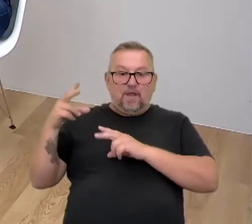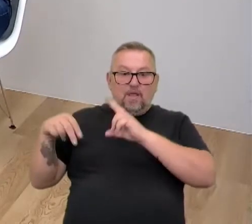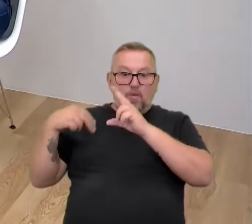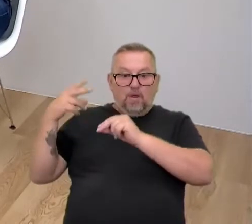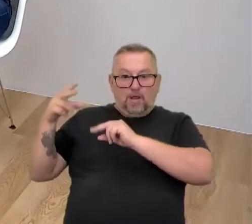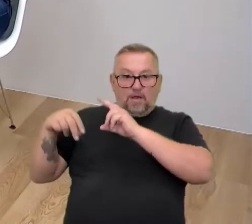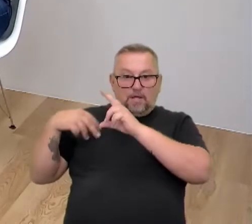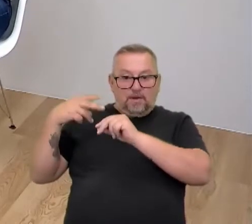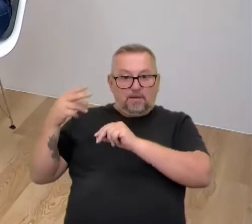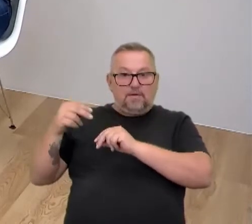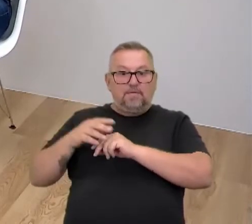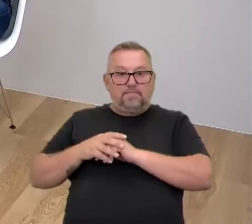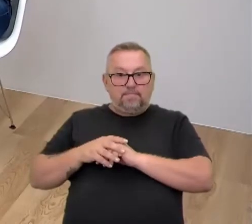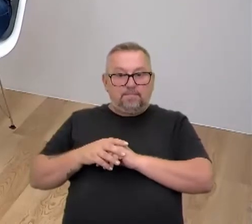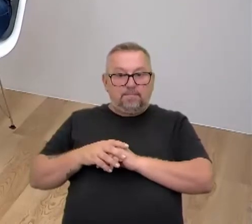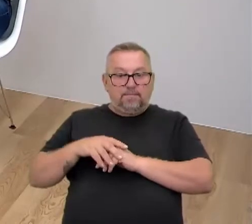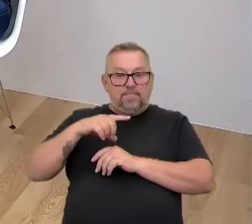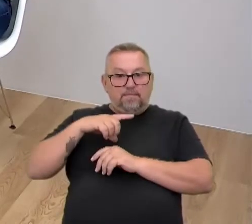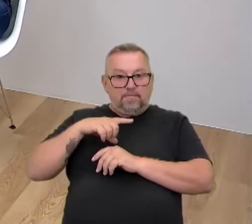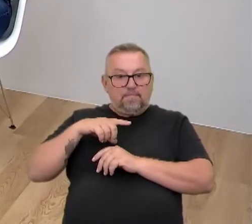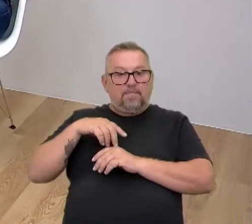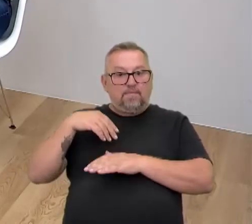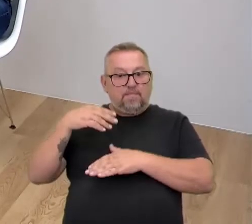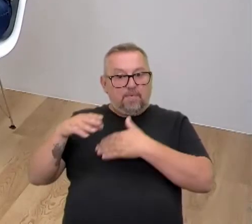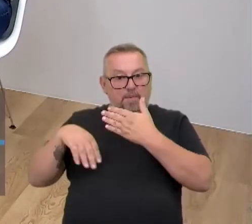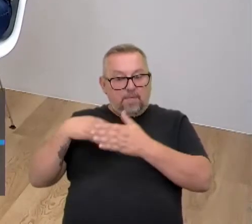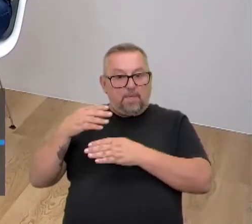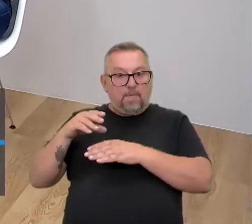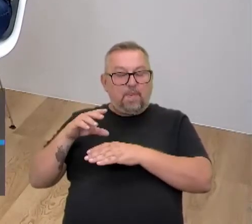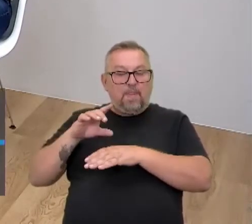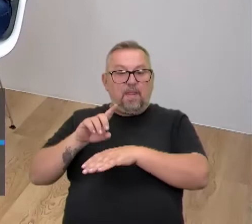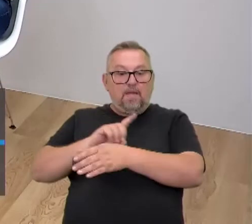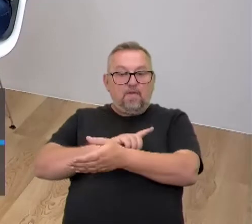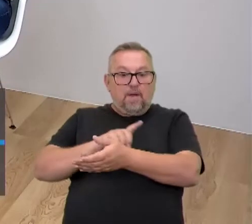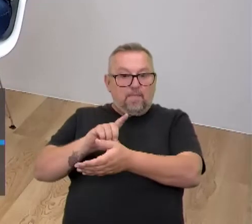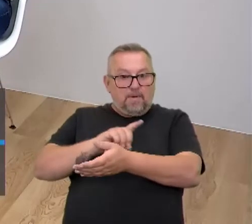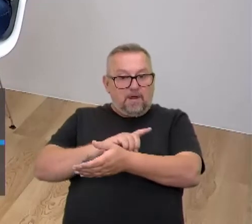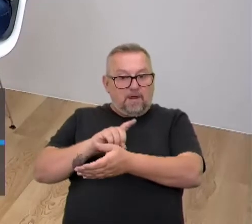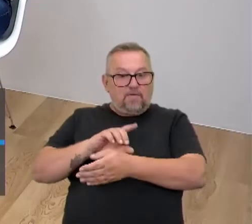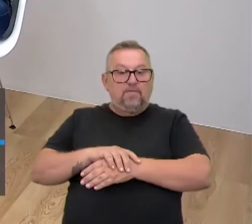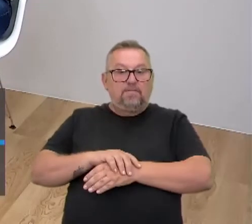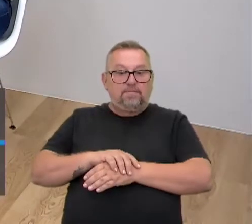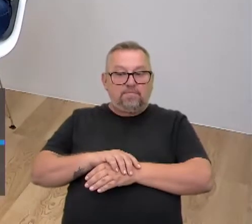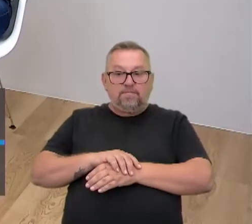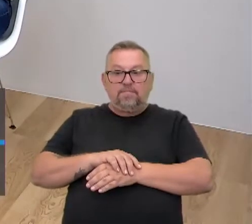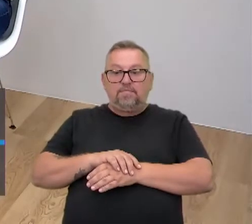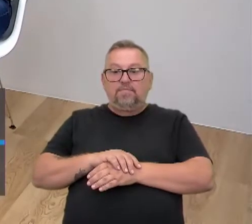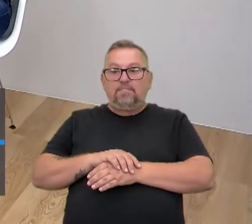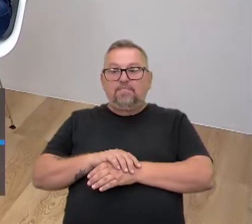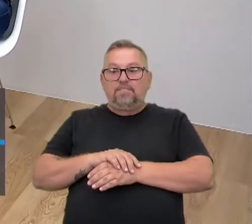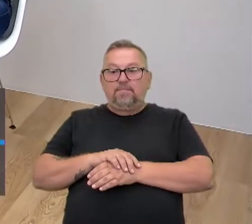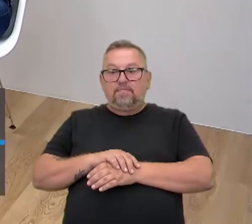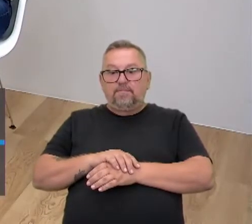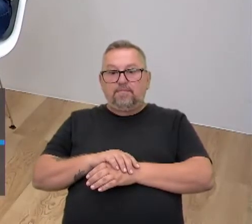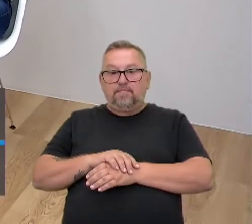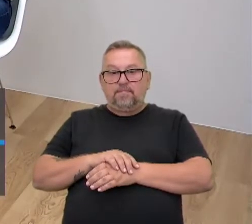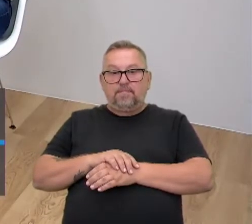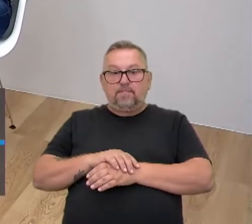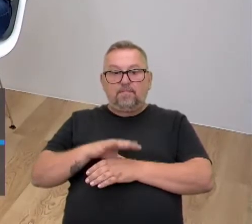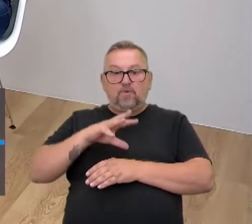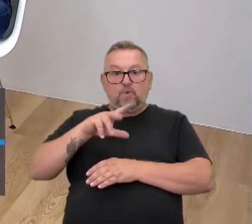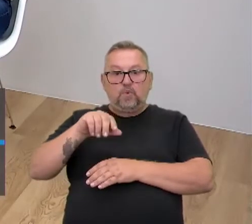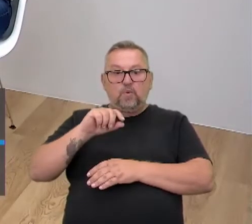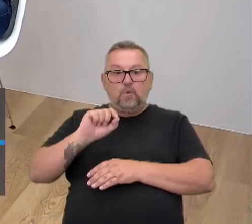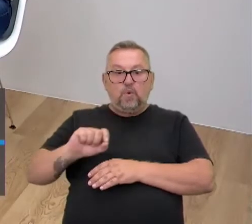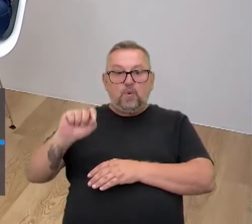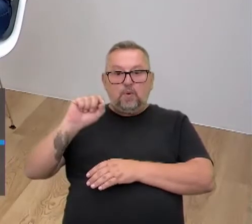novas. Adolescentes já tendo processo aí de diabetes, de colesterol elevado, etc, etc, fruto